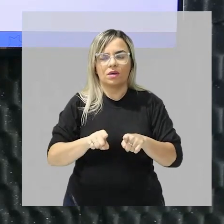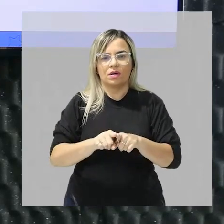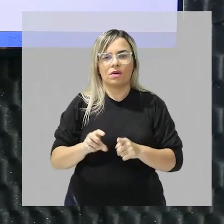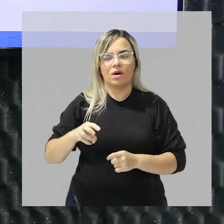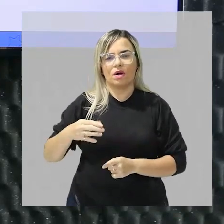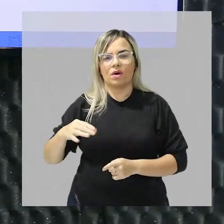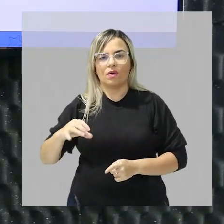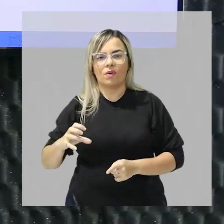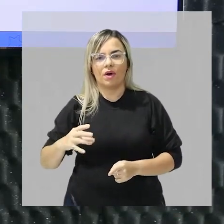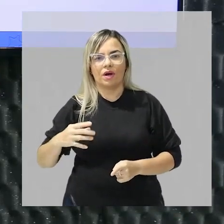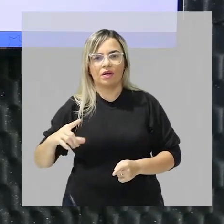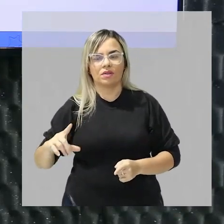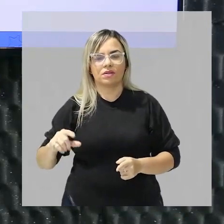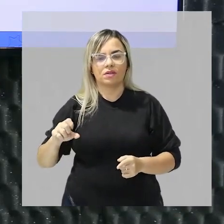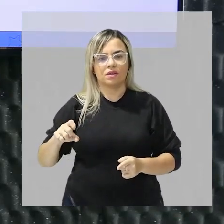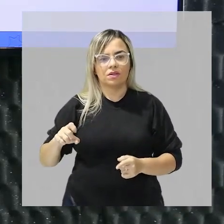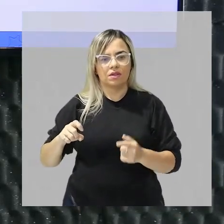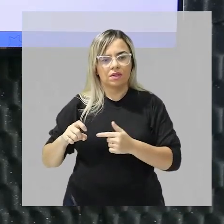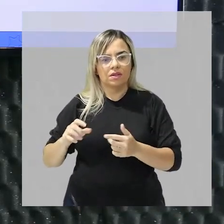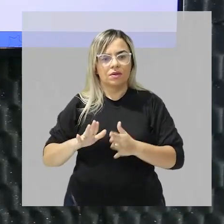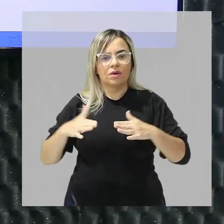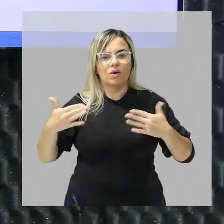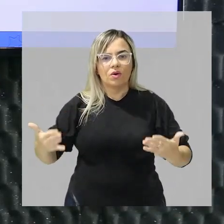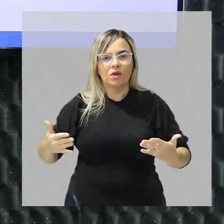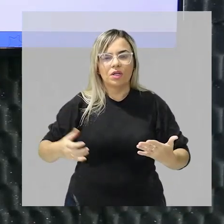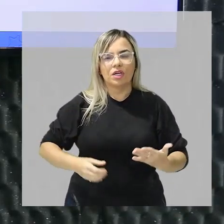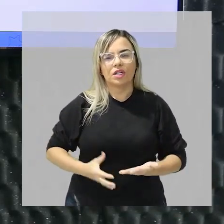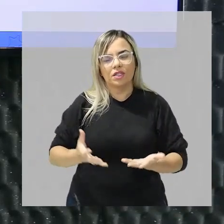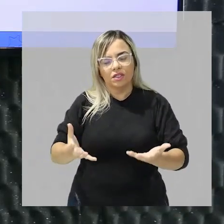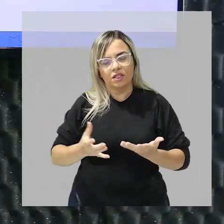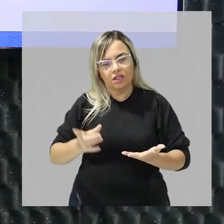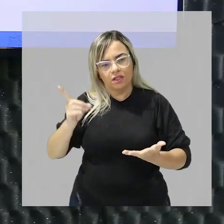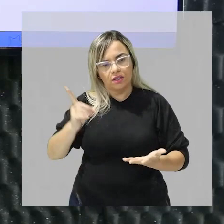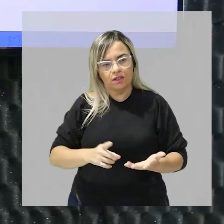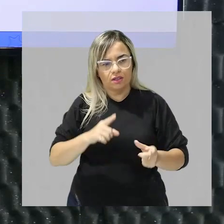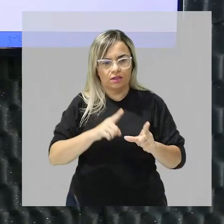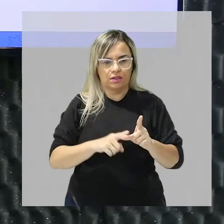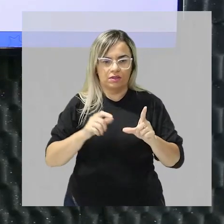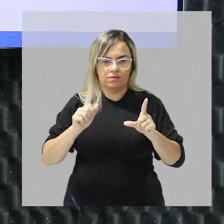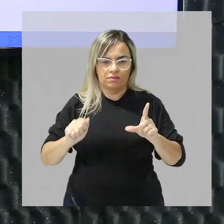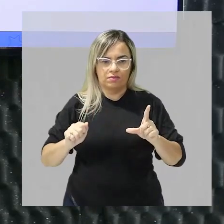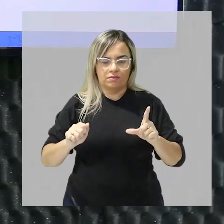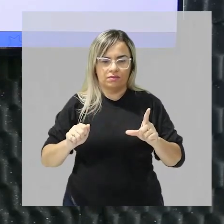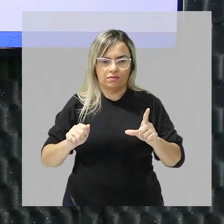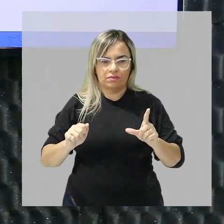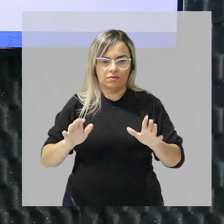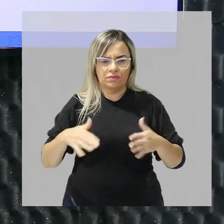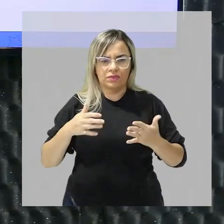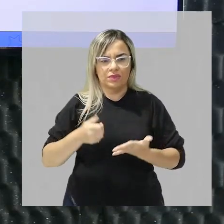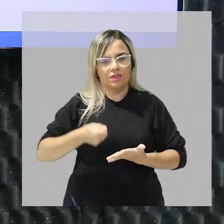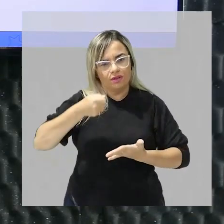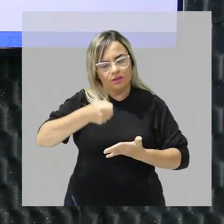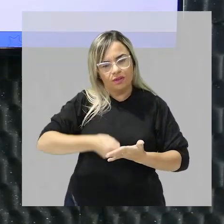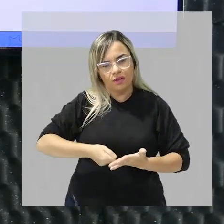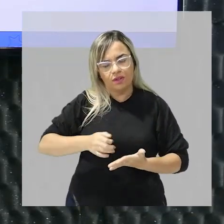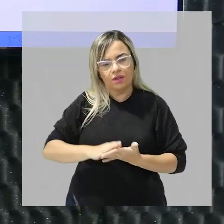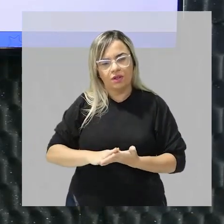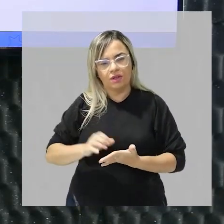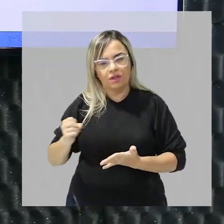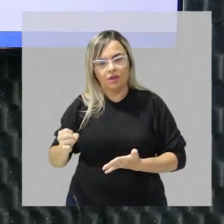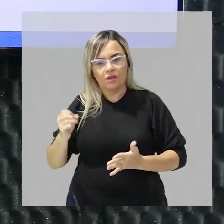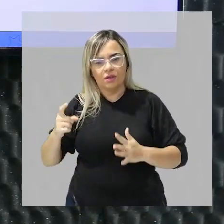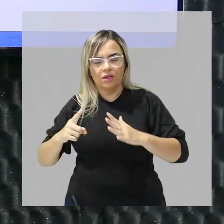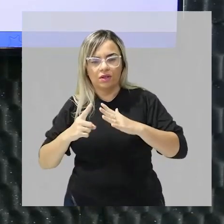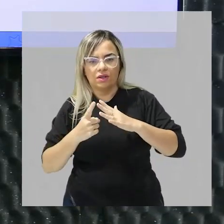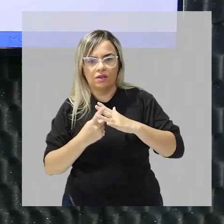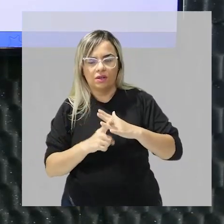exigia? Letra A concretização de princípios socialistas. Pessoal, não tem nada a ver. A gente está discutindo uma questão